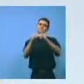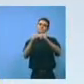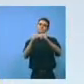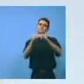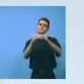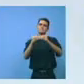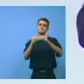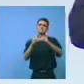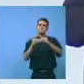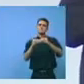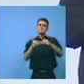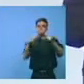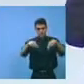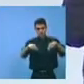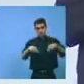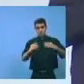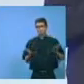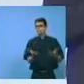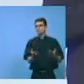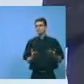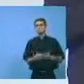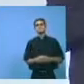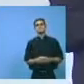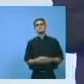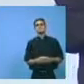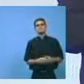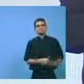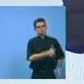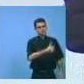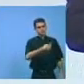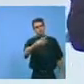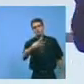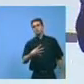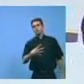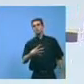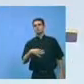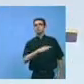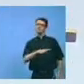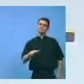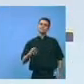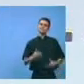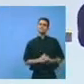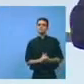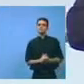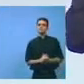14h30, precisa ser o ponto de chegada da nossa oração, mas